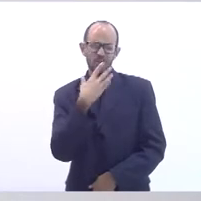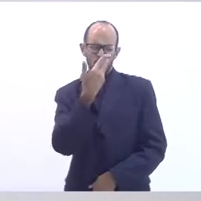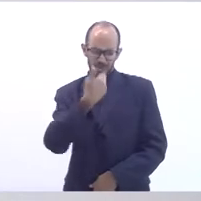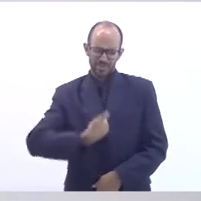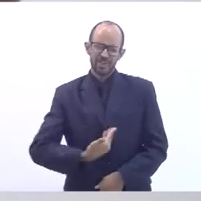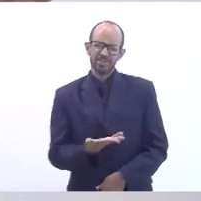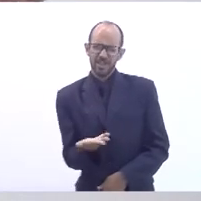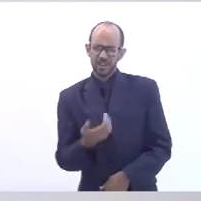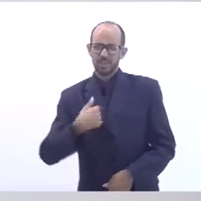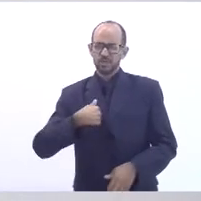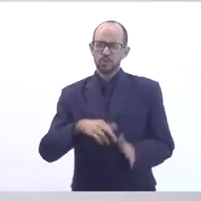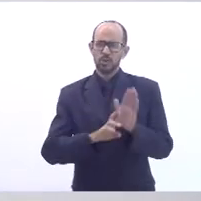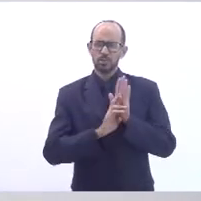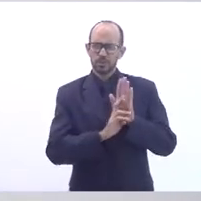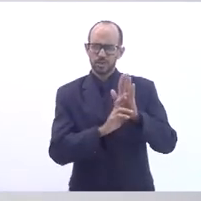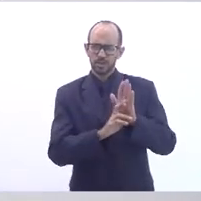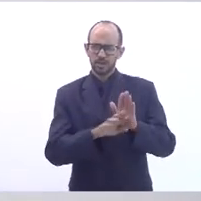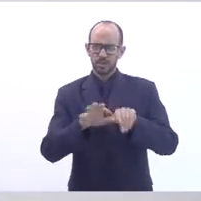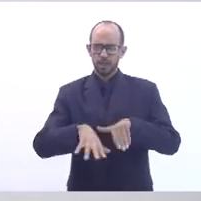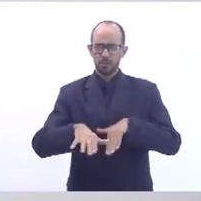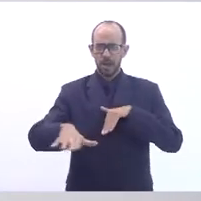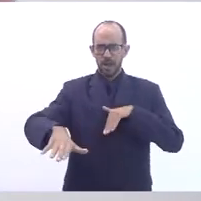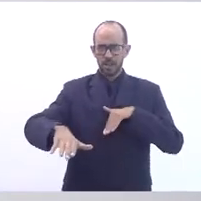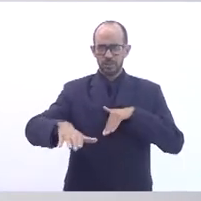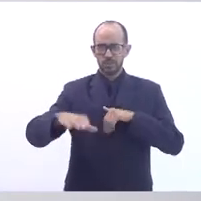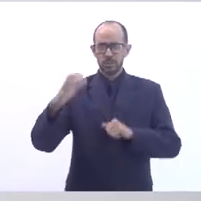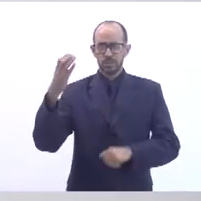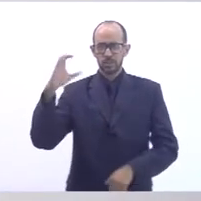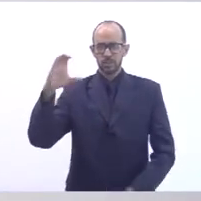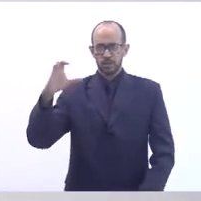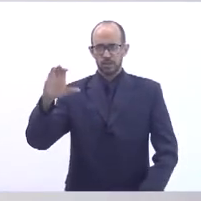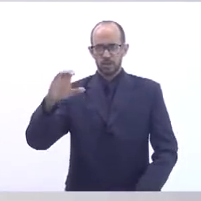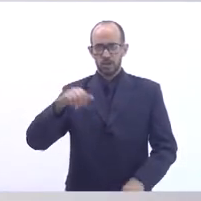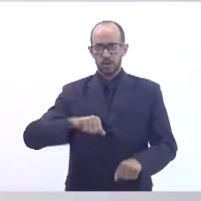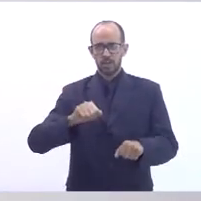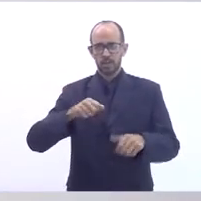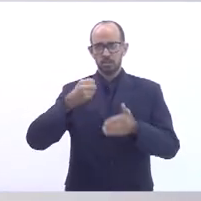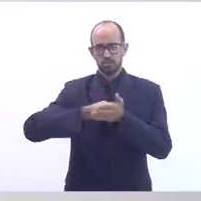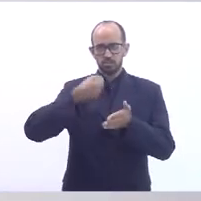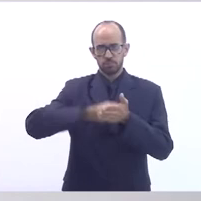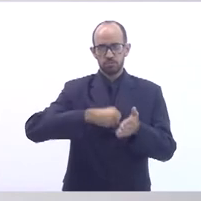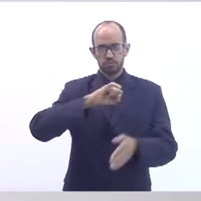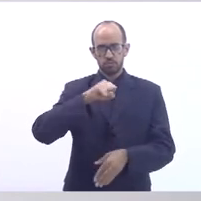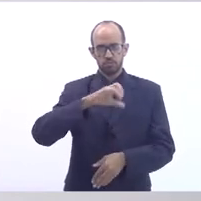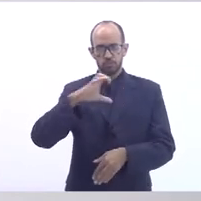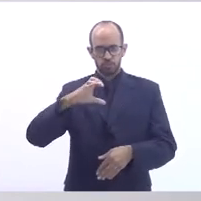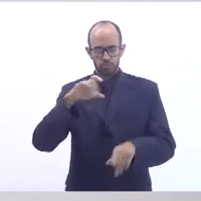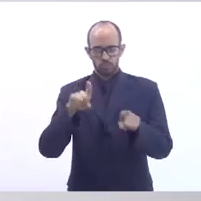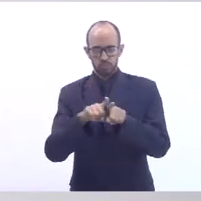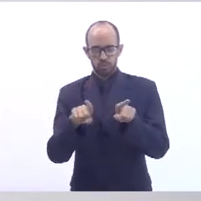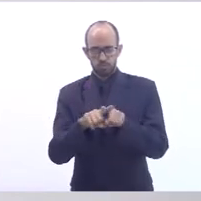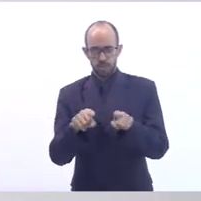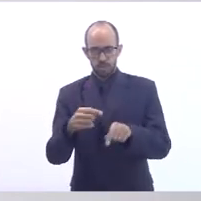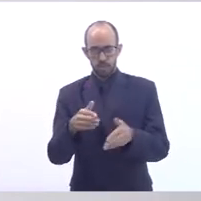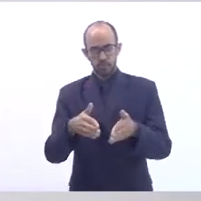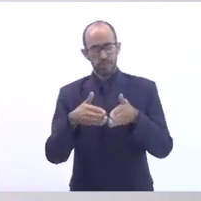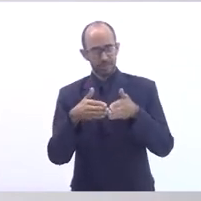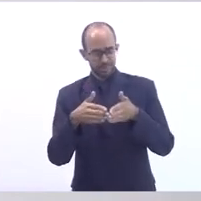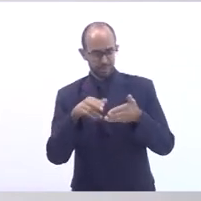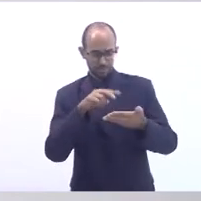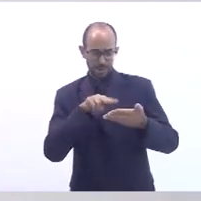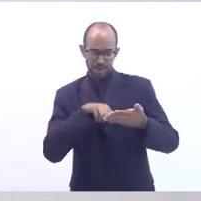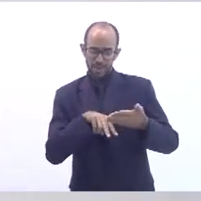representante da marcha da maconha em Niterói e comumente já nasceu no militante da JC né é eu vou pedir licença para vocês para lhe porque